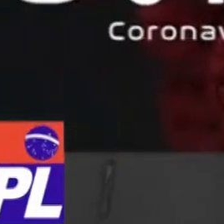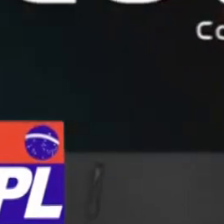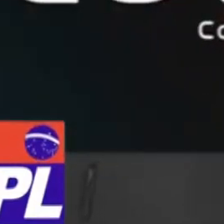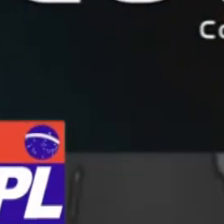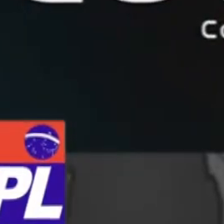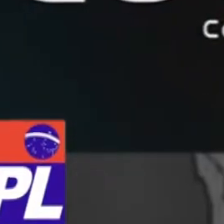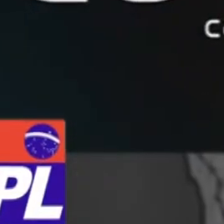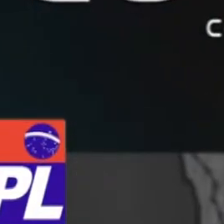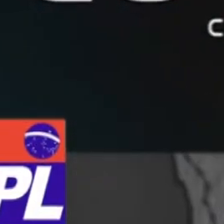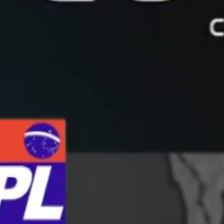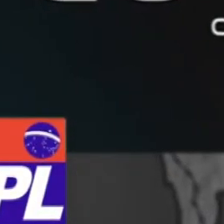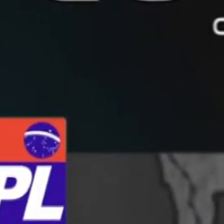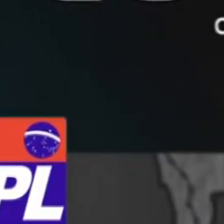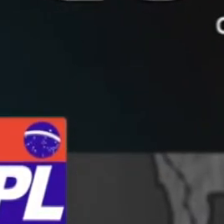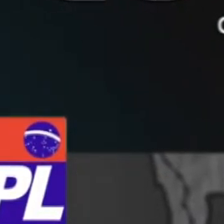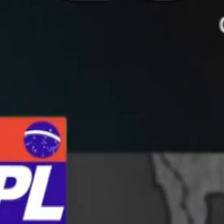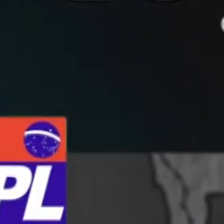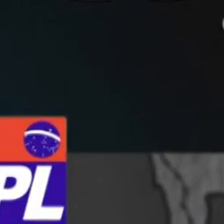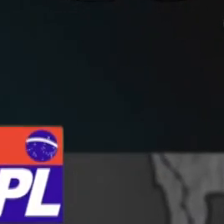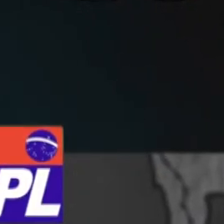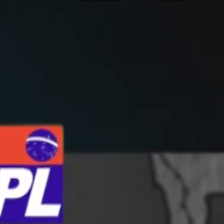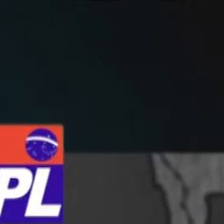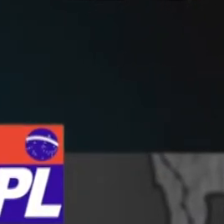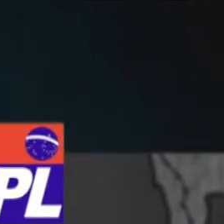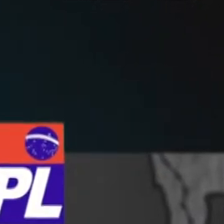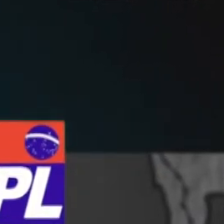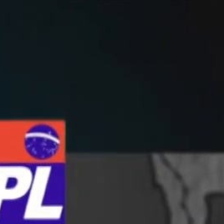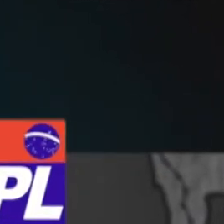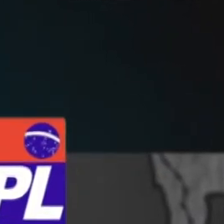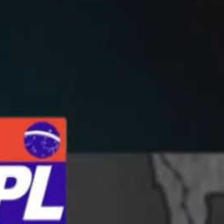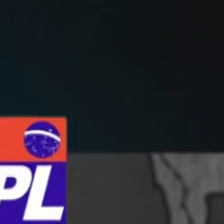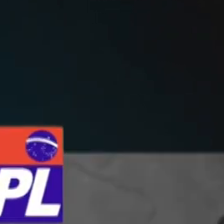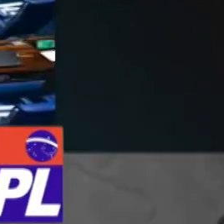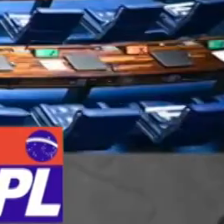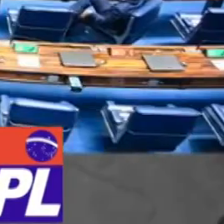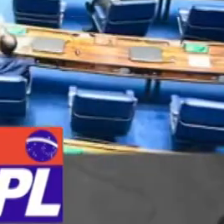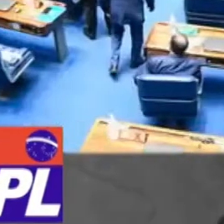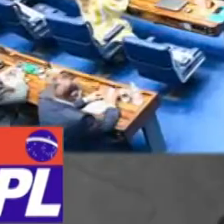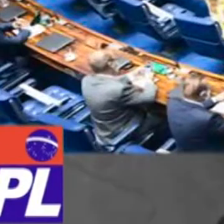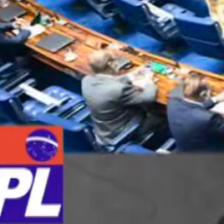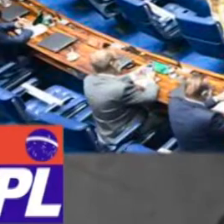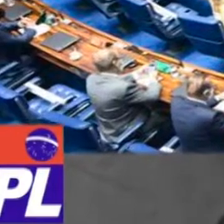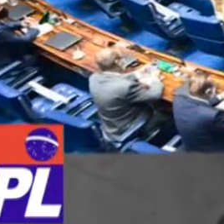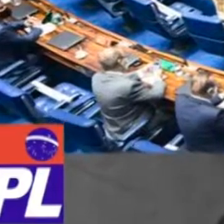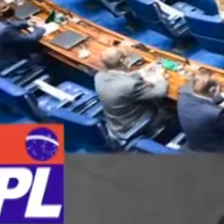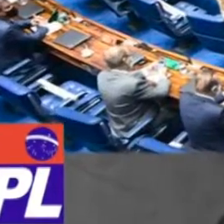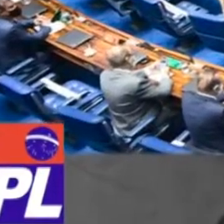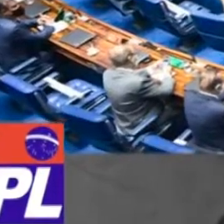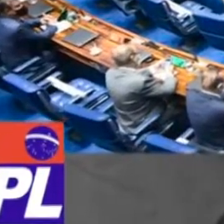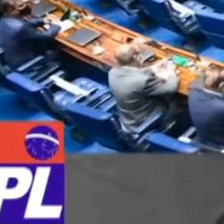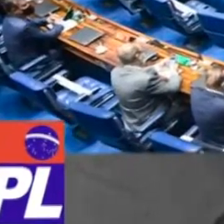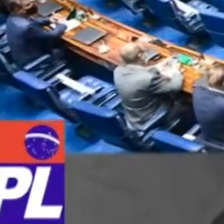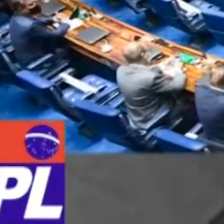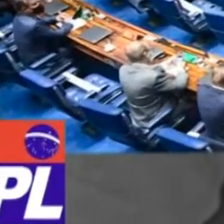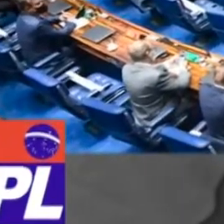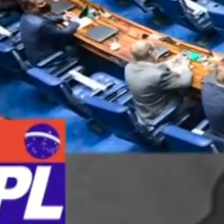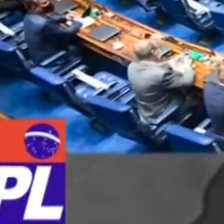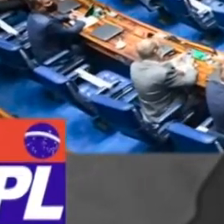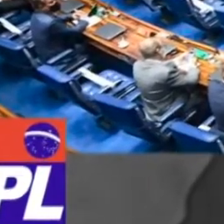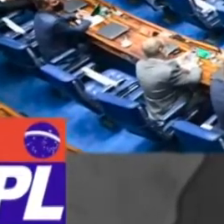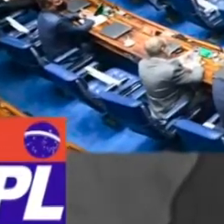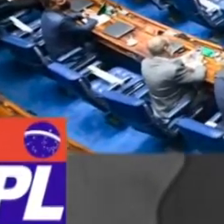para superar as consequências decorrentes da pandemia de covid-19 o senador destacou ainda